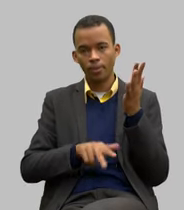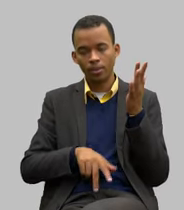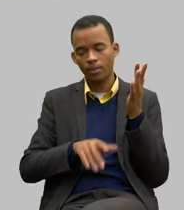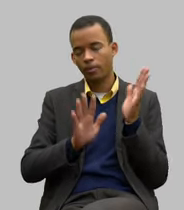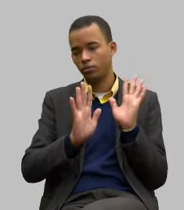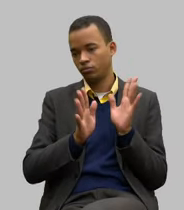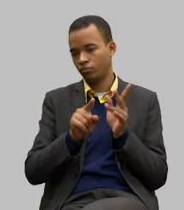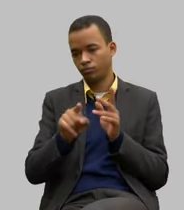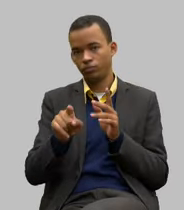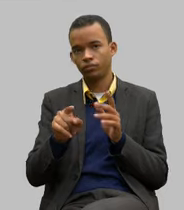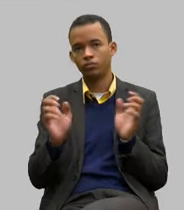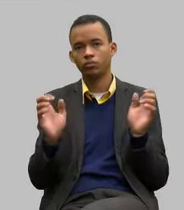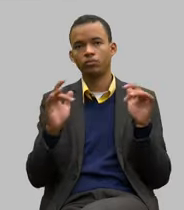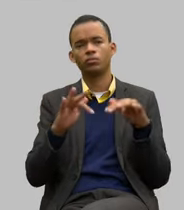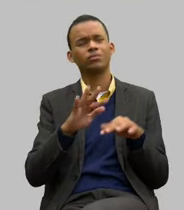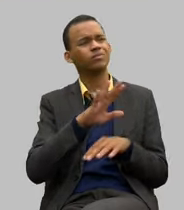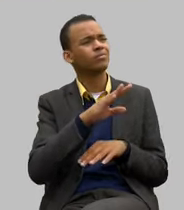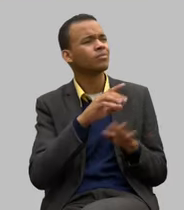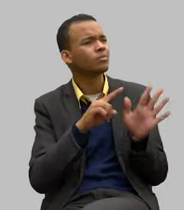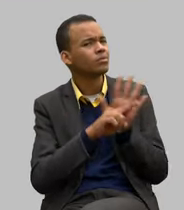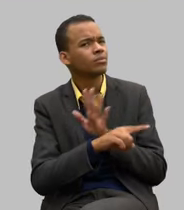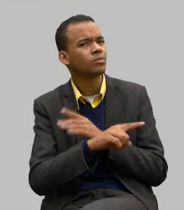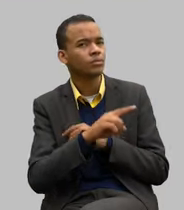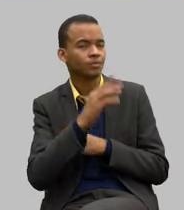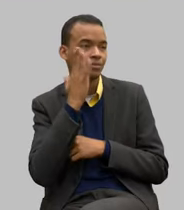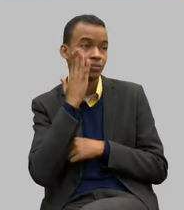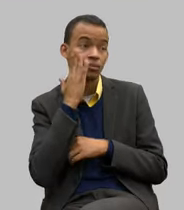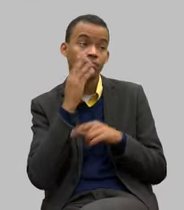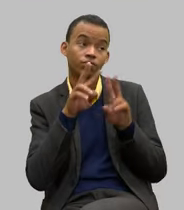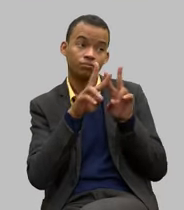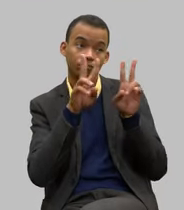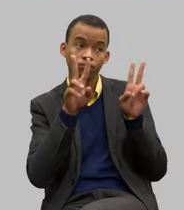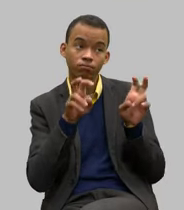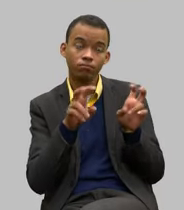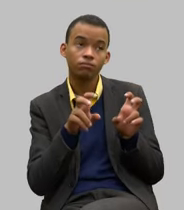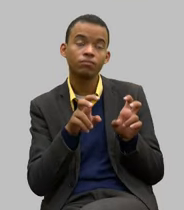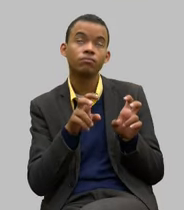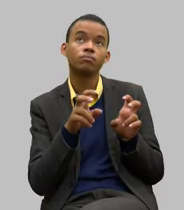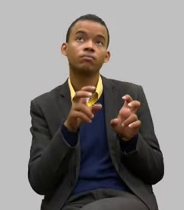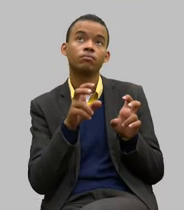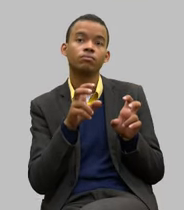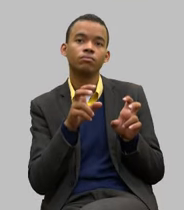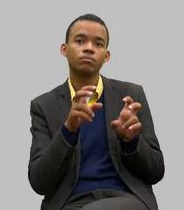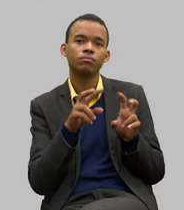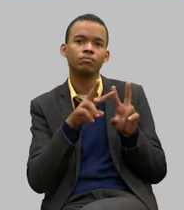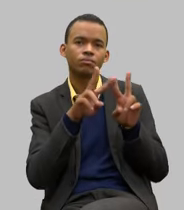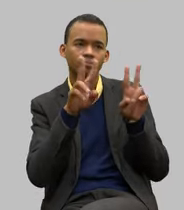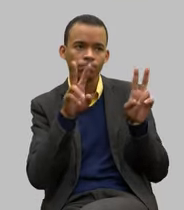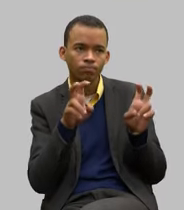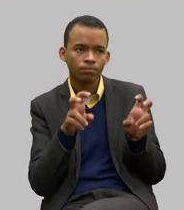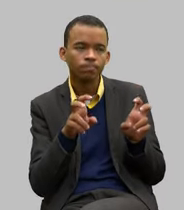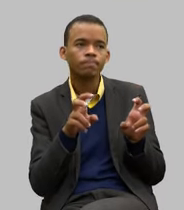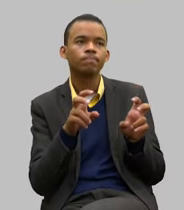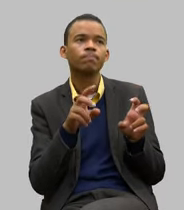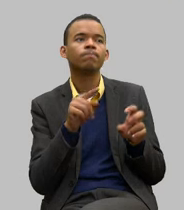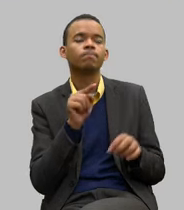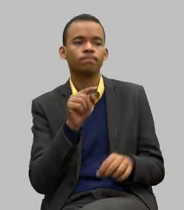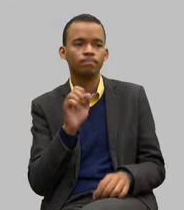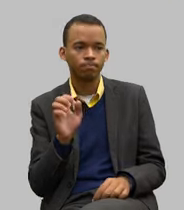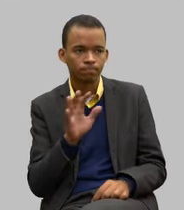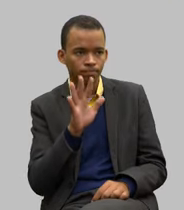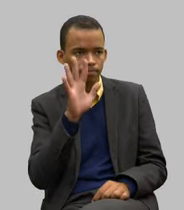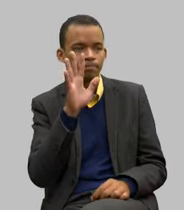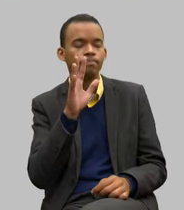é um problema aqui como que o senhor sabe que esse tema é um tema de muito caro aos policiais penais né uma